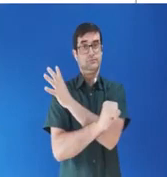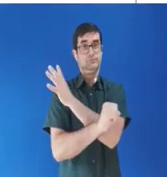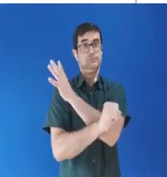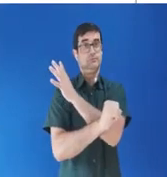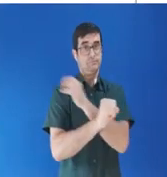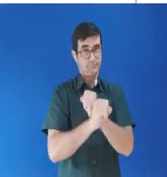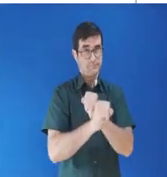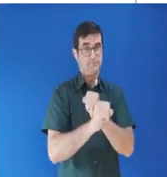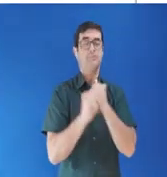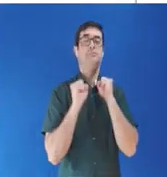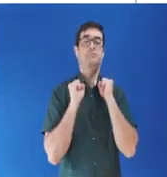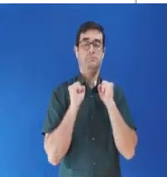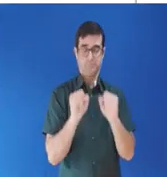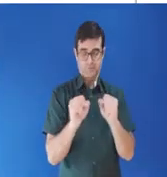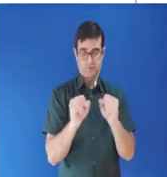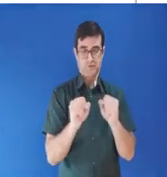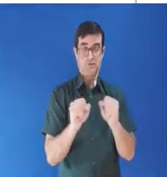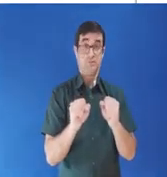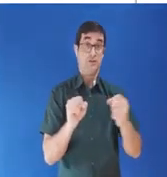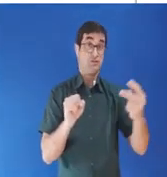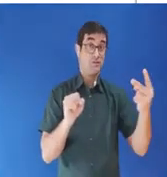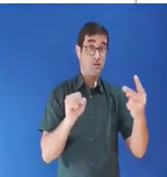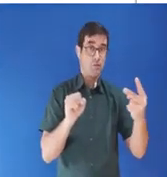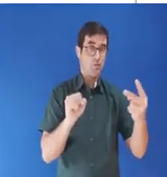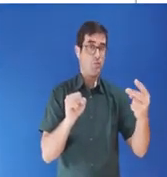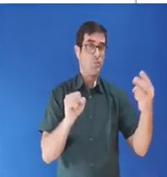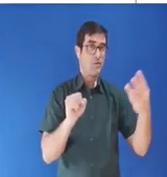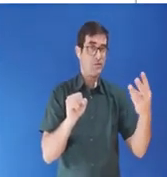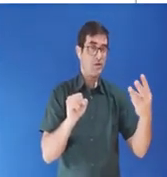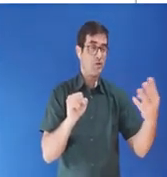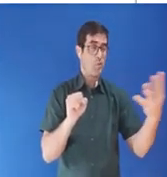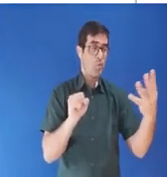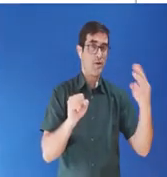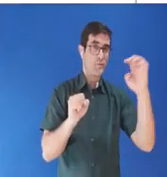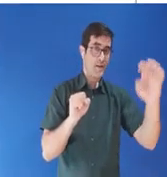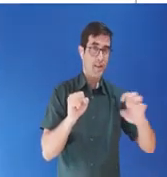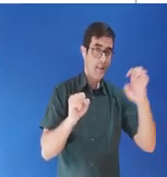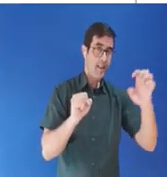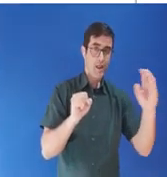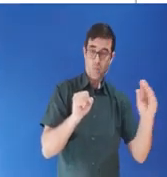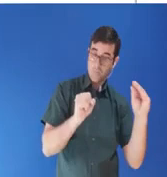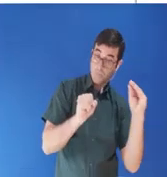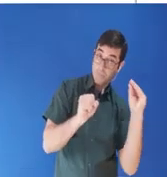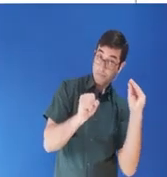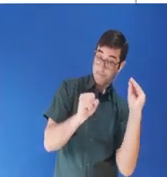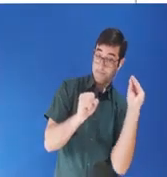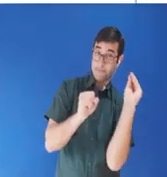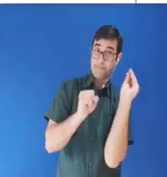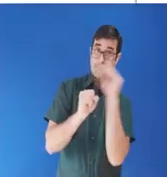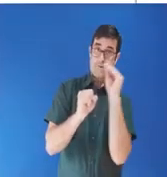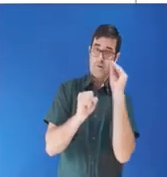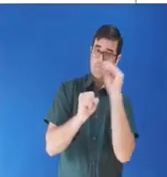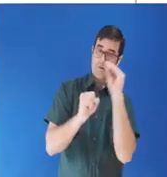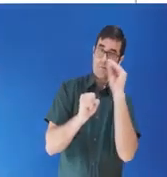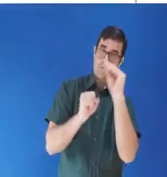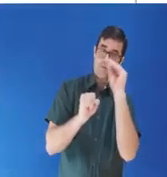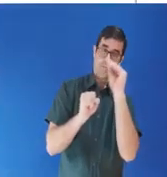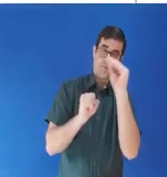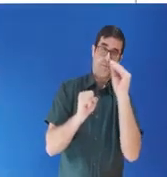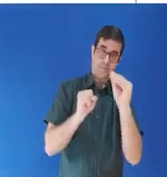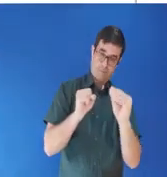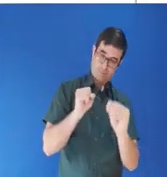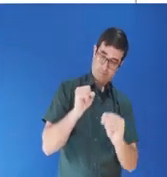quanto exo. Já quando eu adiciono um segundo, terceiro e assim por diante, quando eu